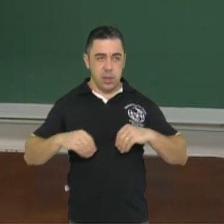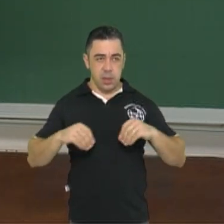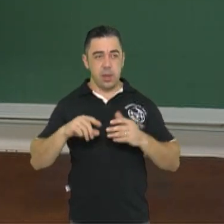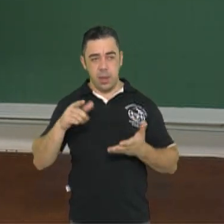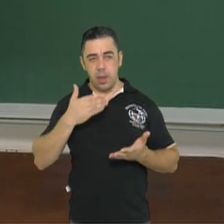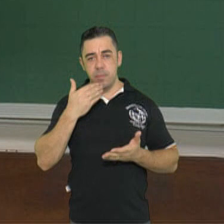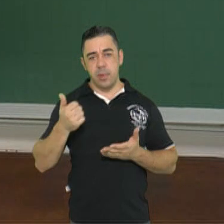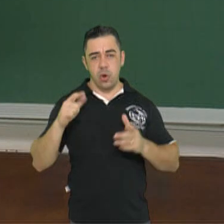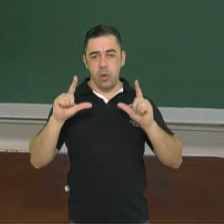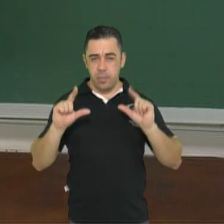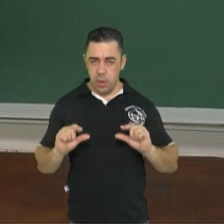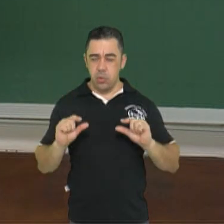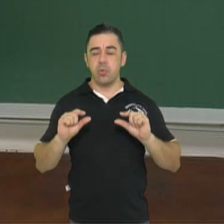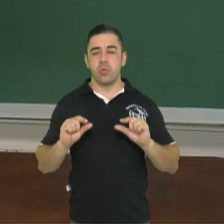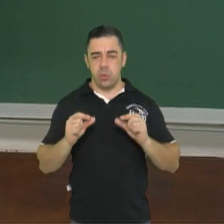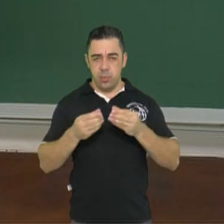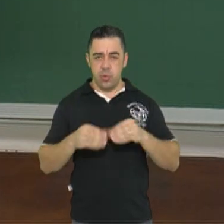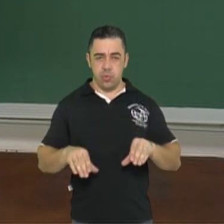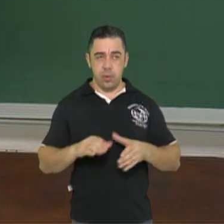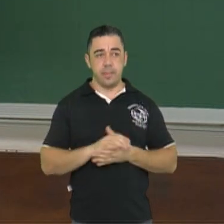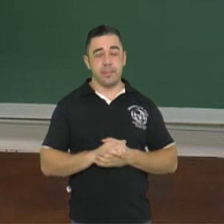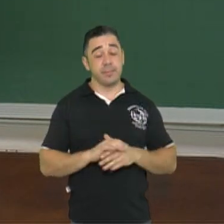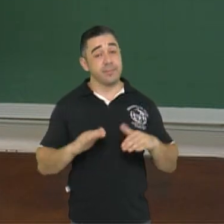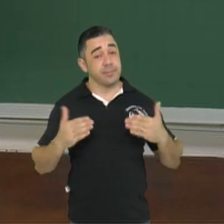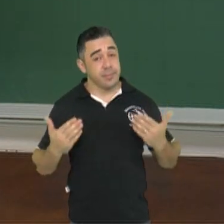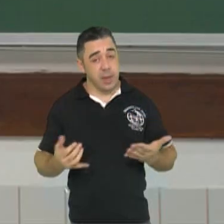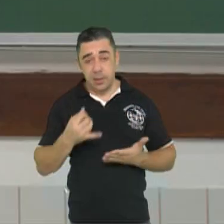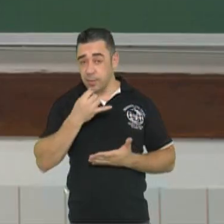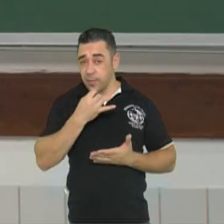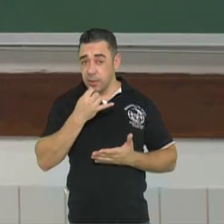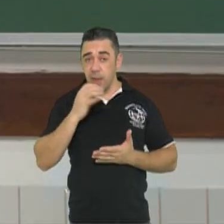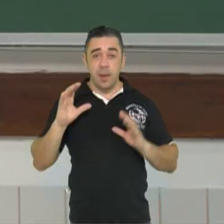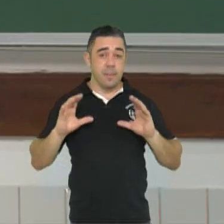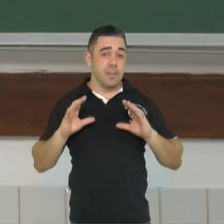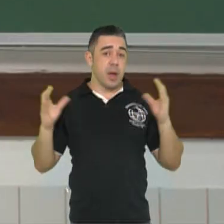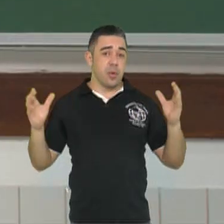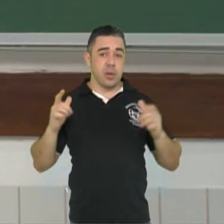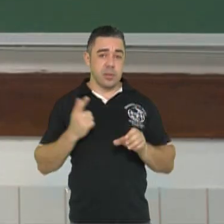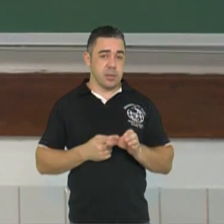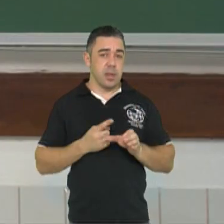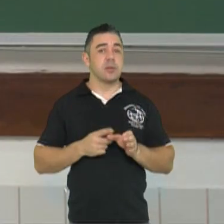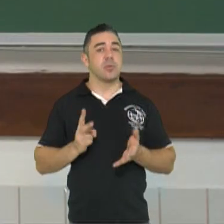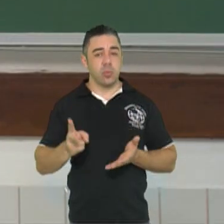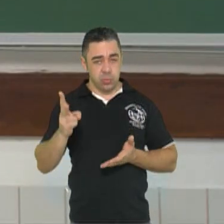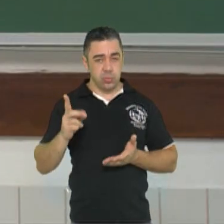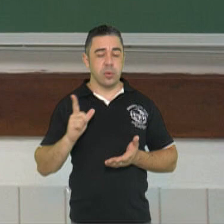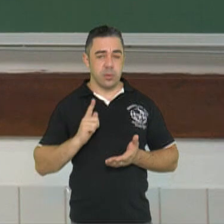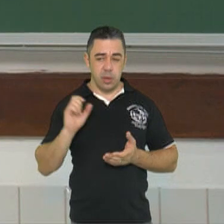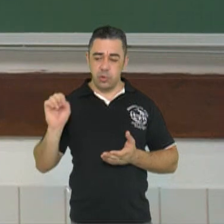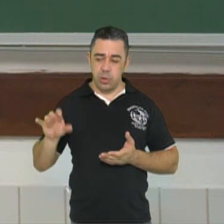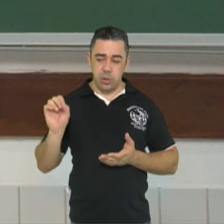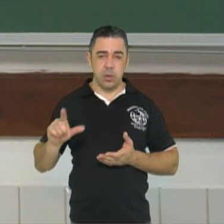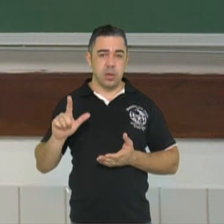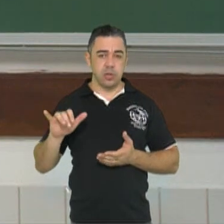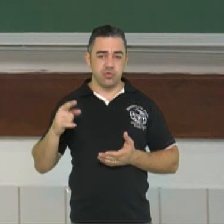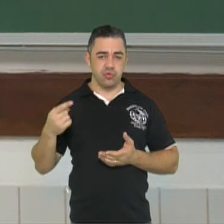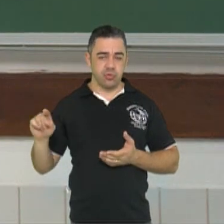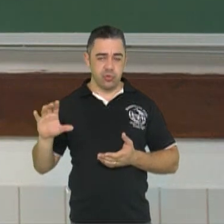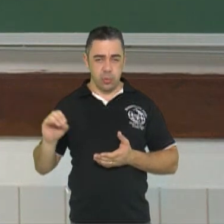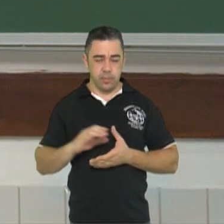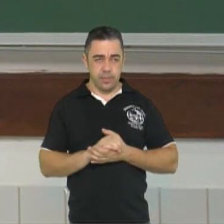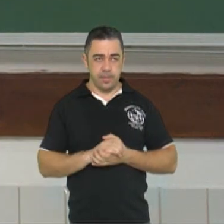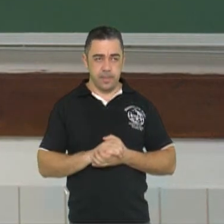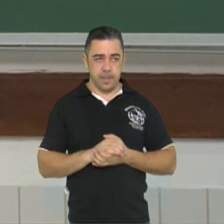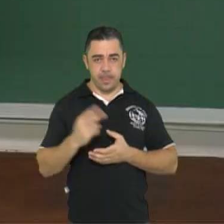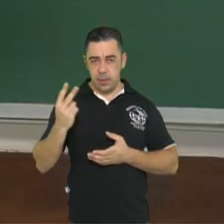bem menos prejudicial ao meio ambiente. Mas, infelizmente, a maior parte das nossas cidades ainda tem lixões. Tá? O